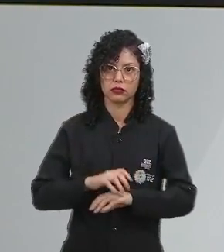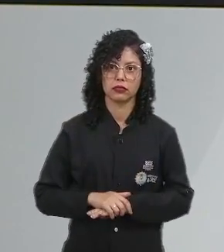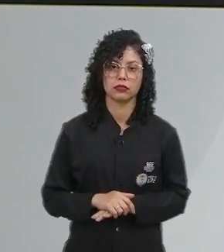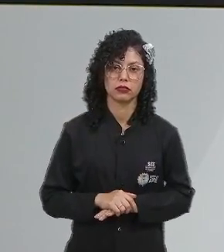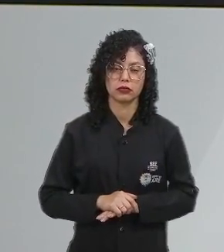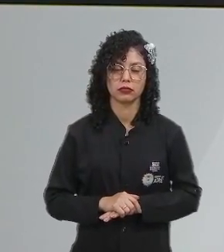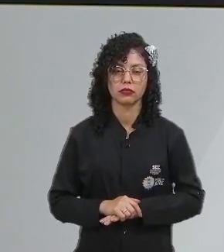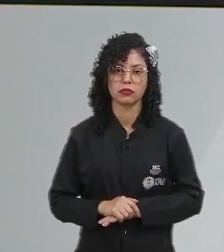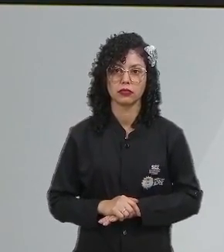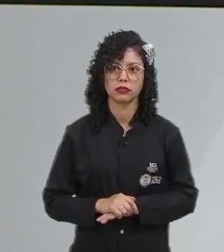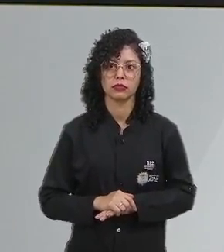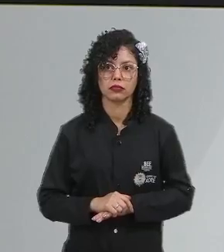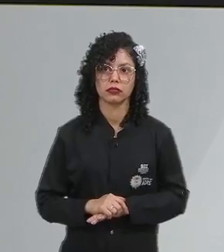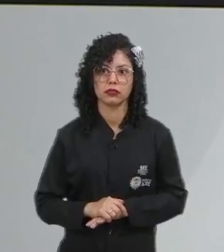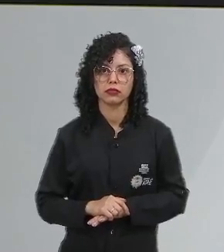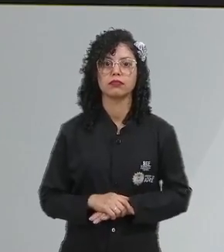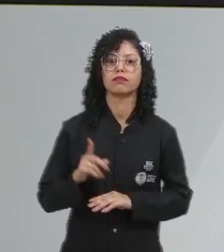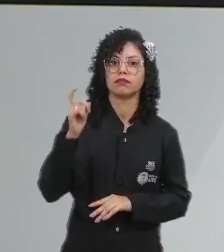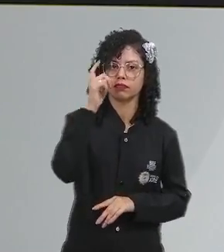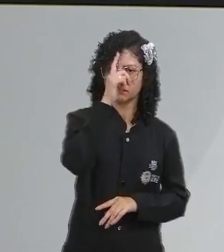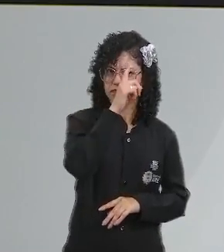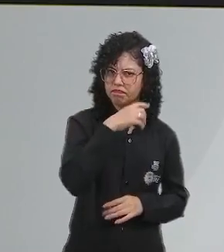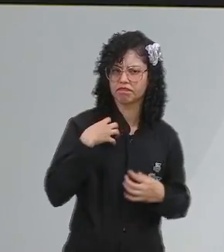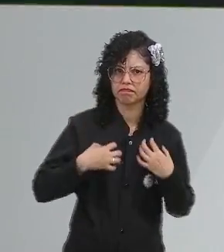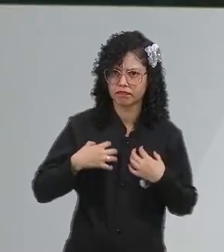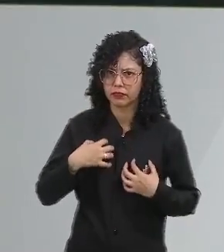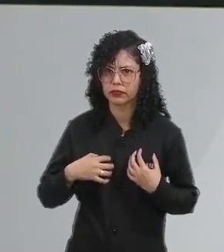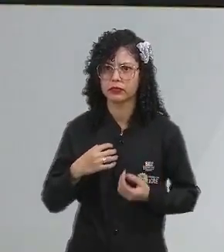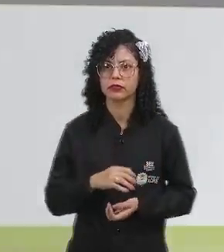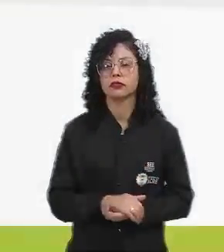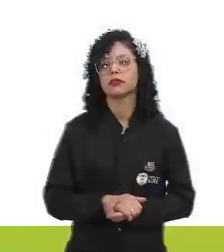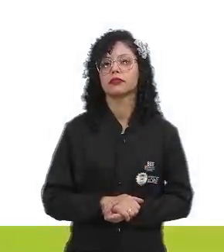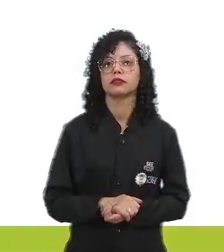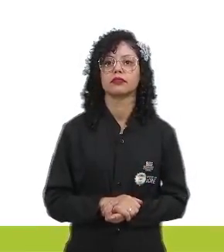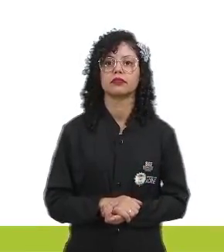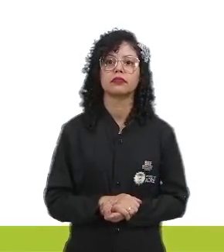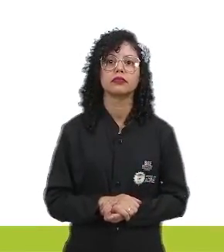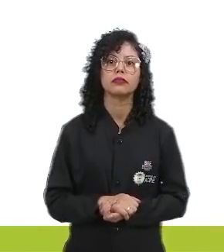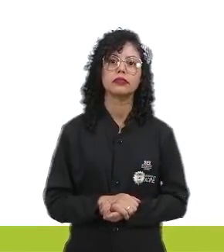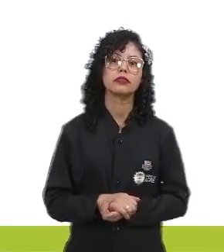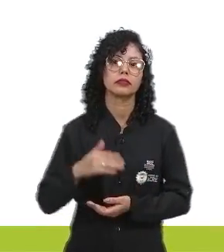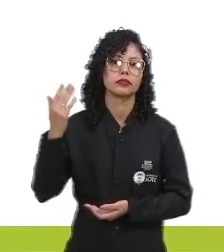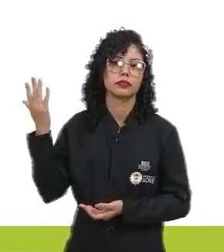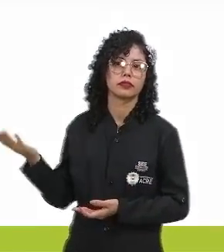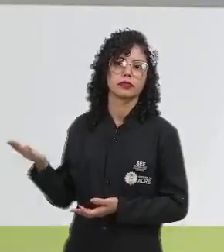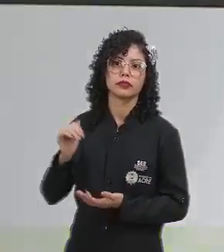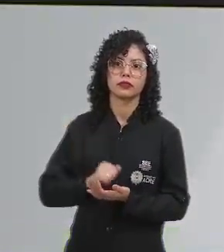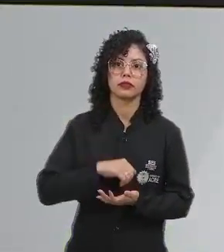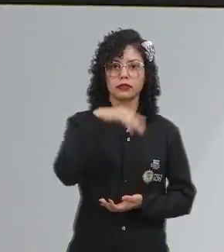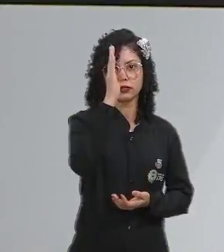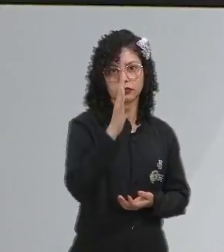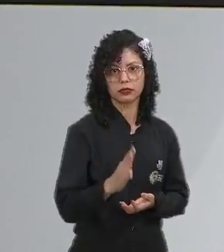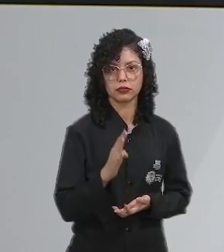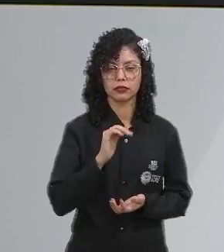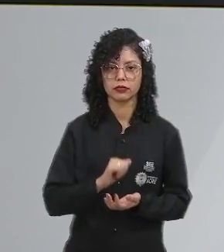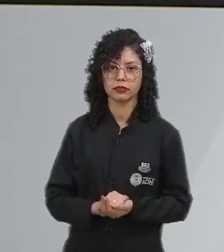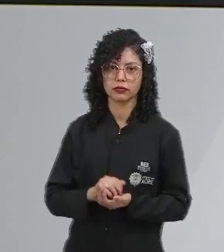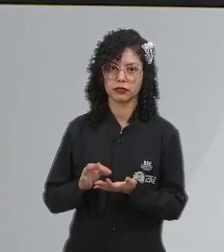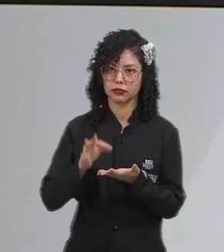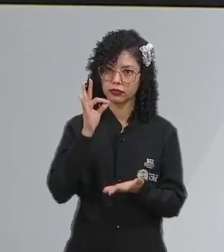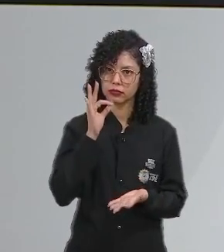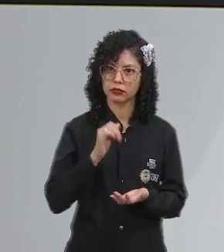e aí gerou um clima aí bem complicado. Vamos entender que no Brasil, o